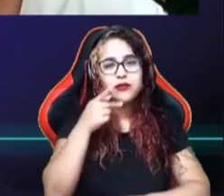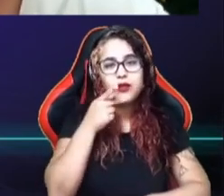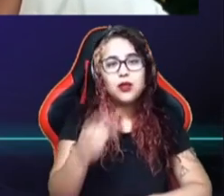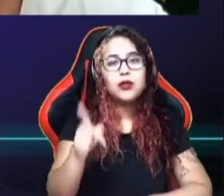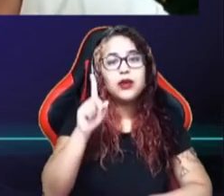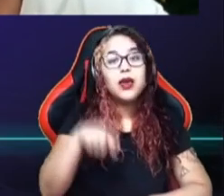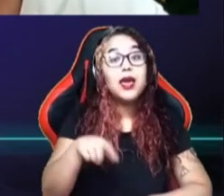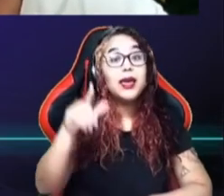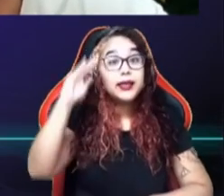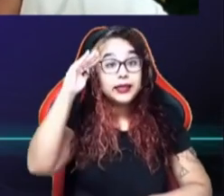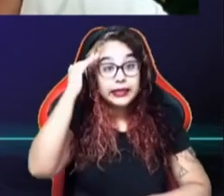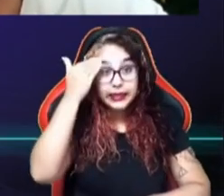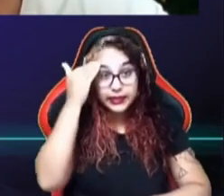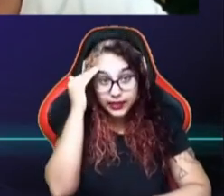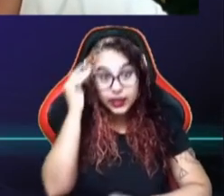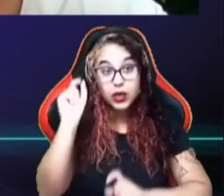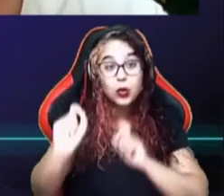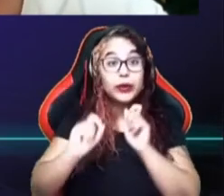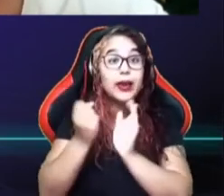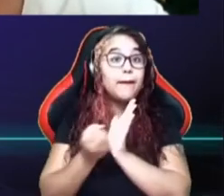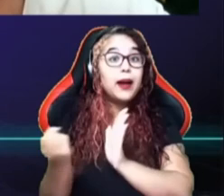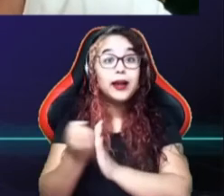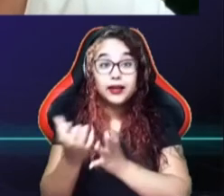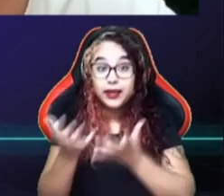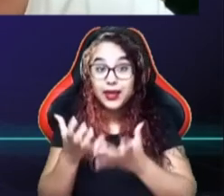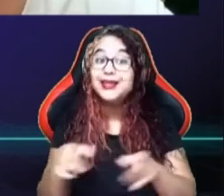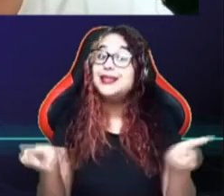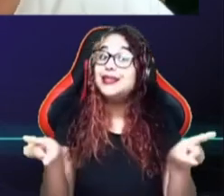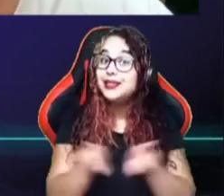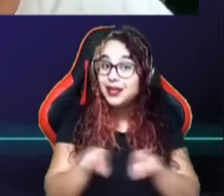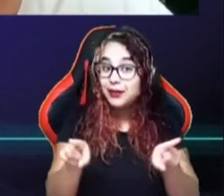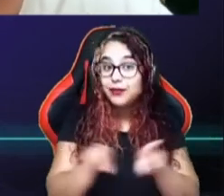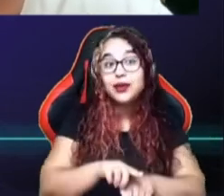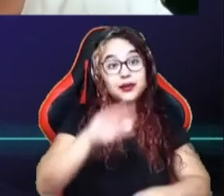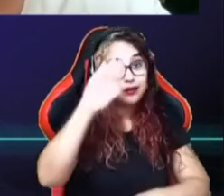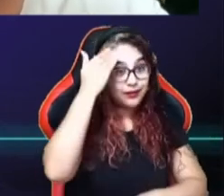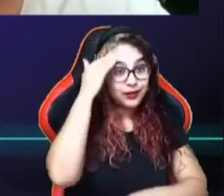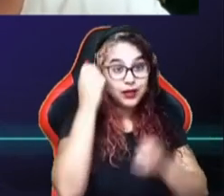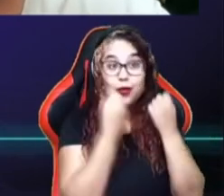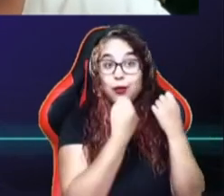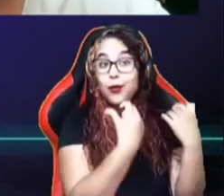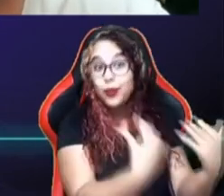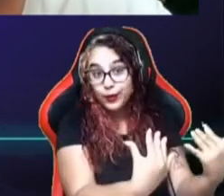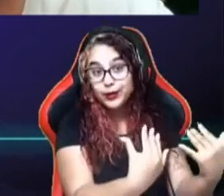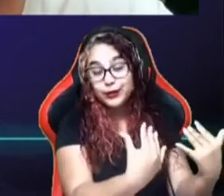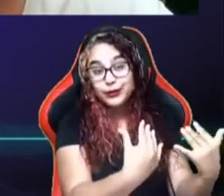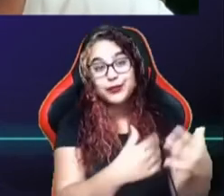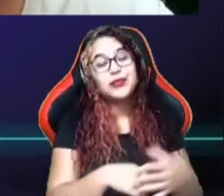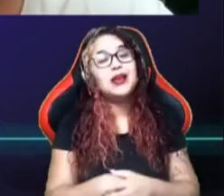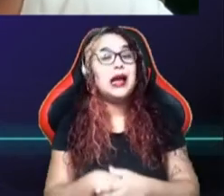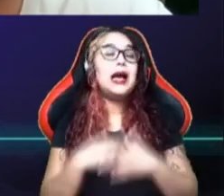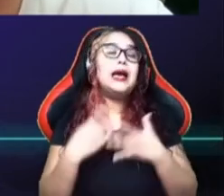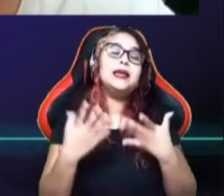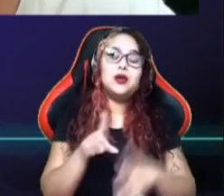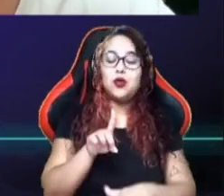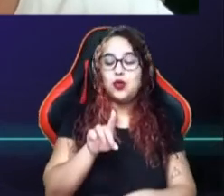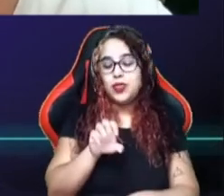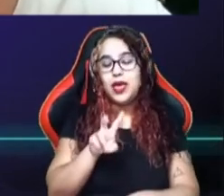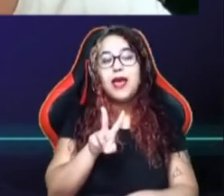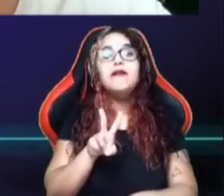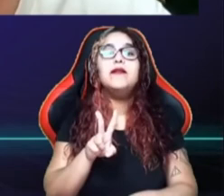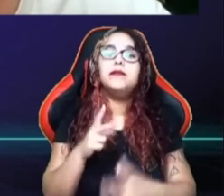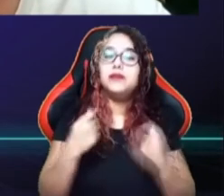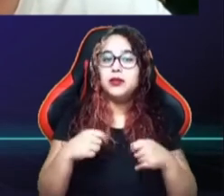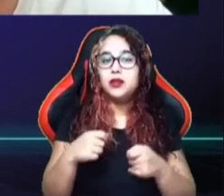entender o que a marca quer e entender o público. E aí, a partir disso, o desenvolvedor, o publicador, ele tem que ajudar a criar